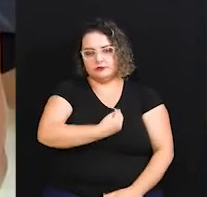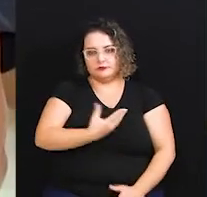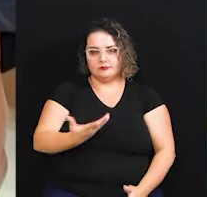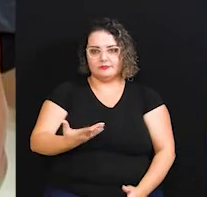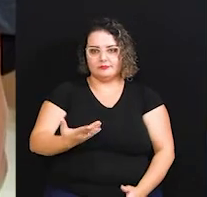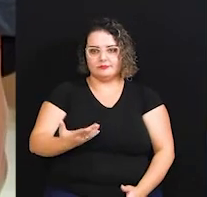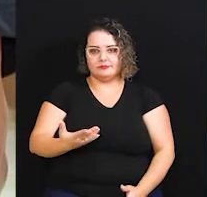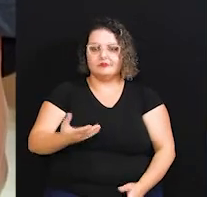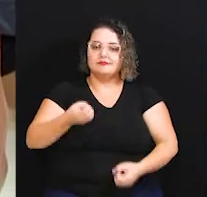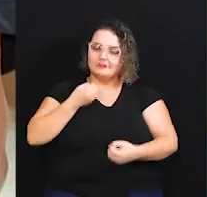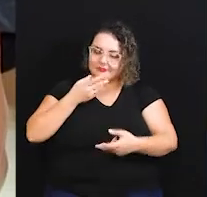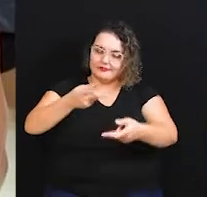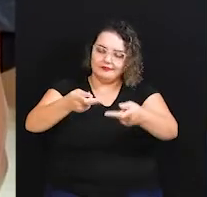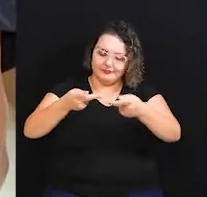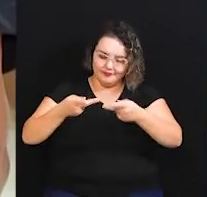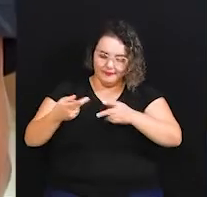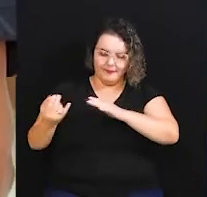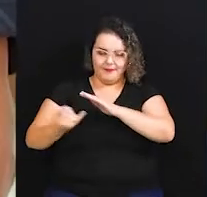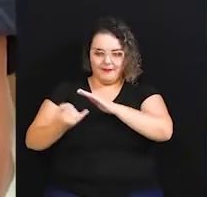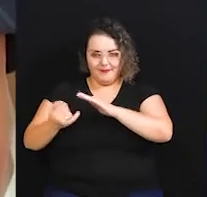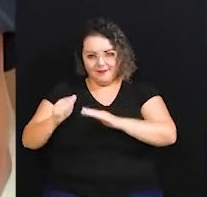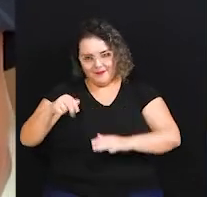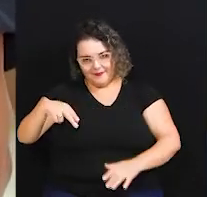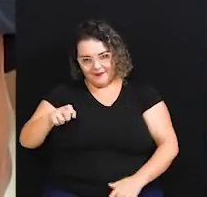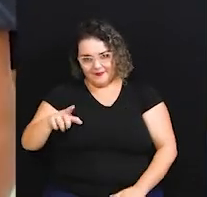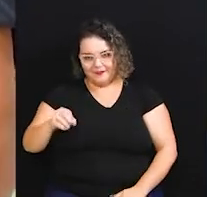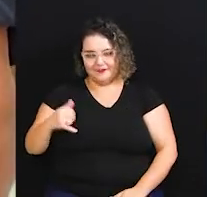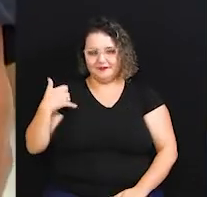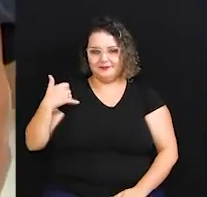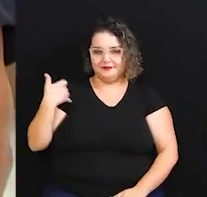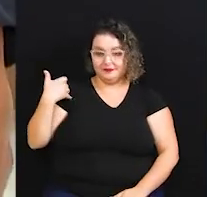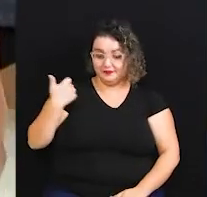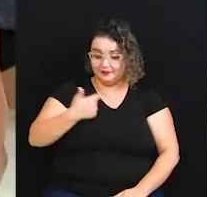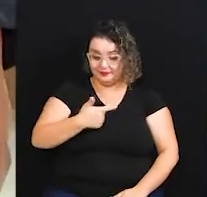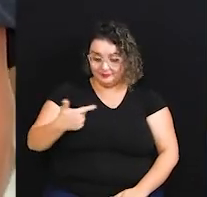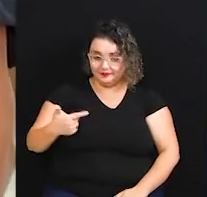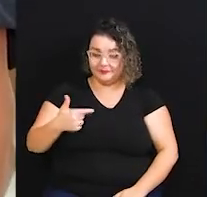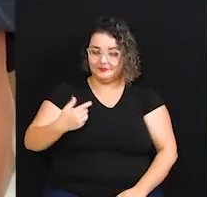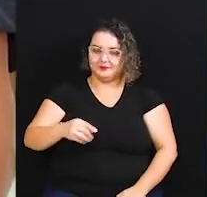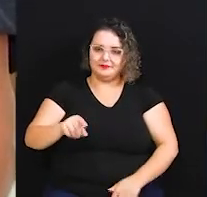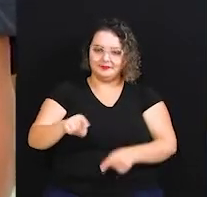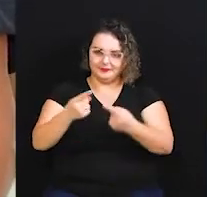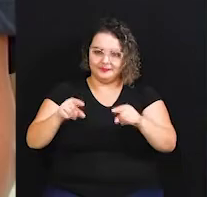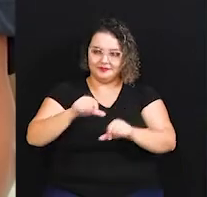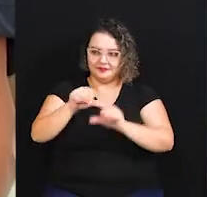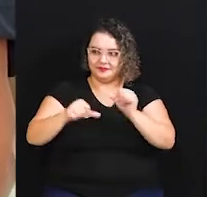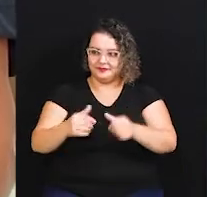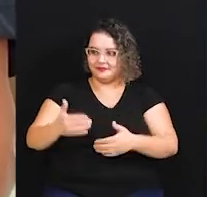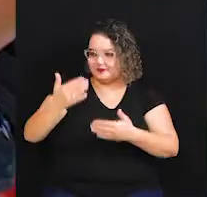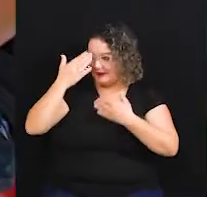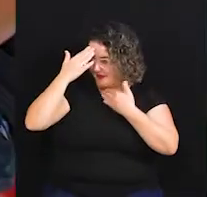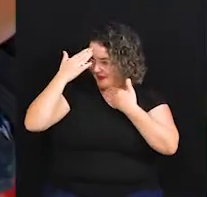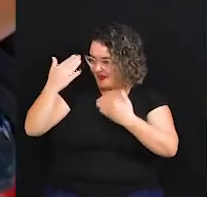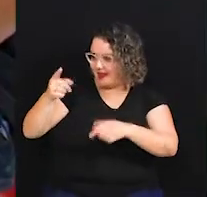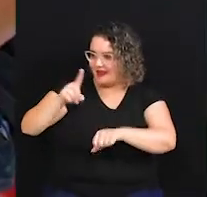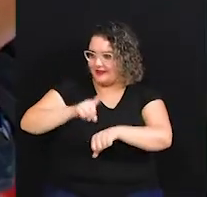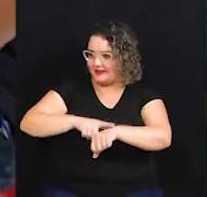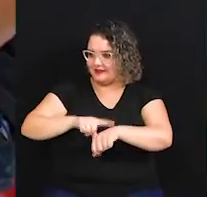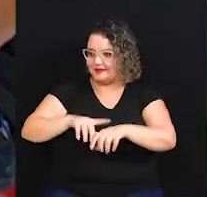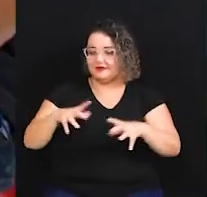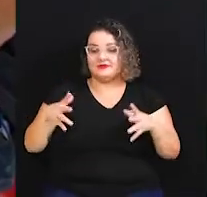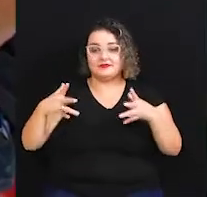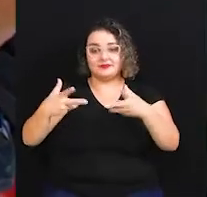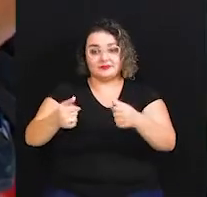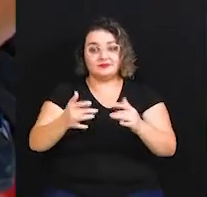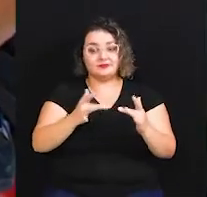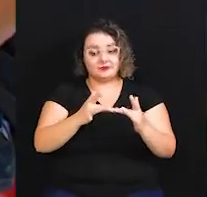fruto disso. Então sejam bem-vindos ao Instituto Anelo, 22 anos, música que transforma. Lucas, obrigada pelo